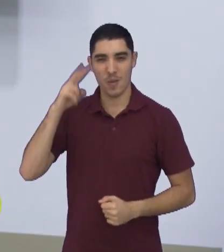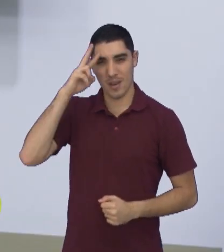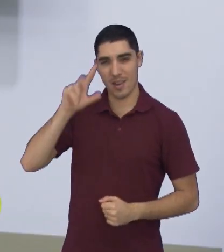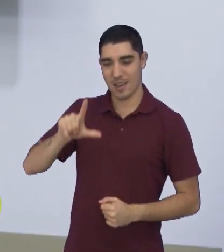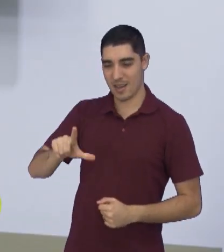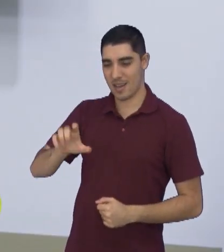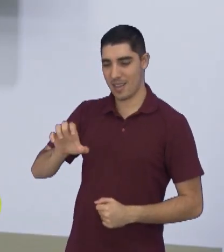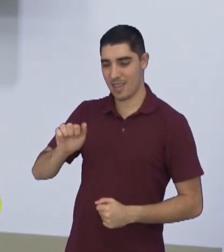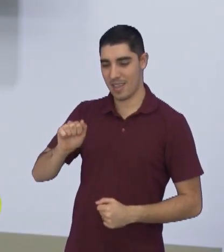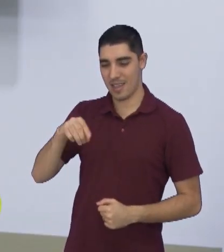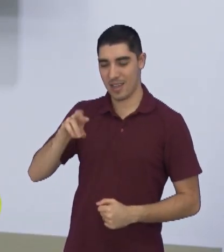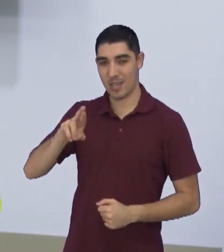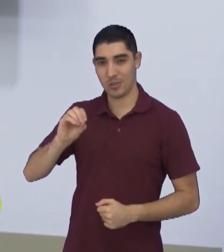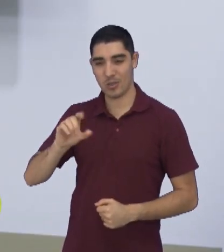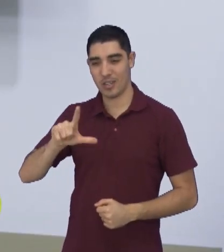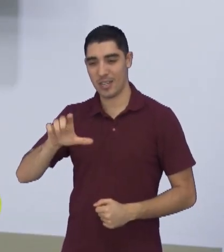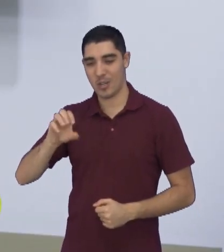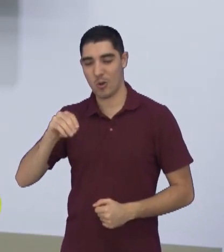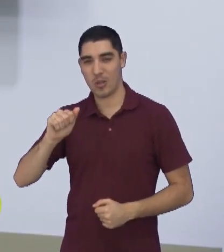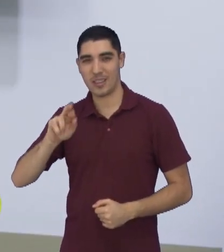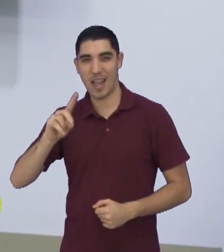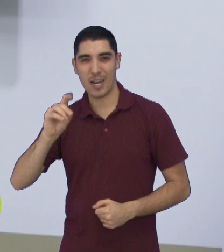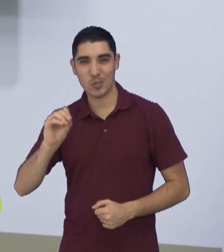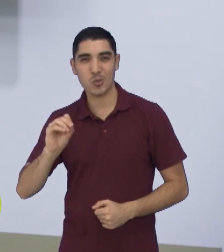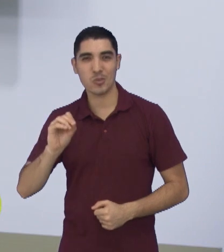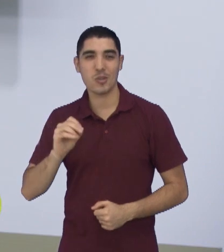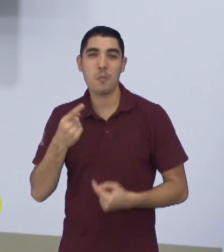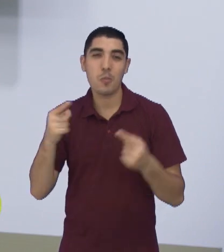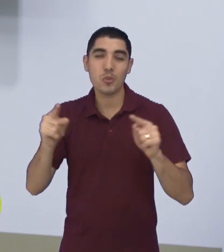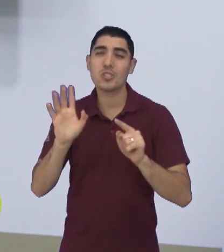o que passou, passou, tristeza nunca mais.